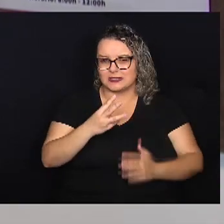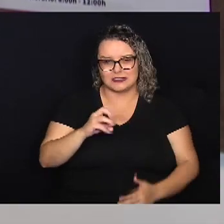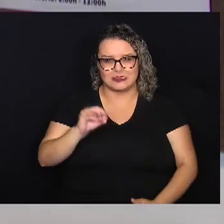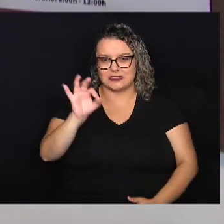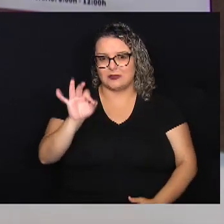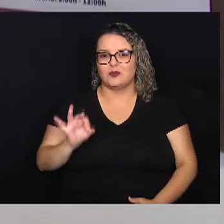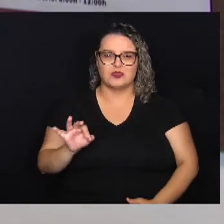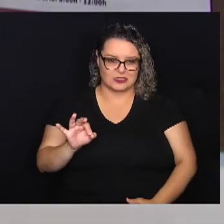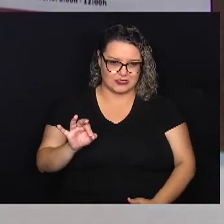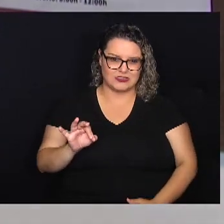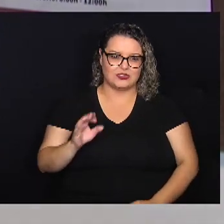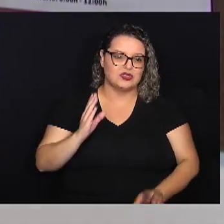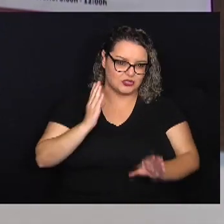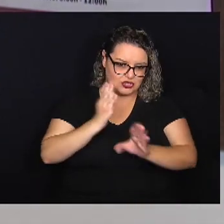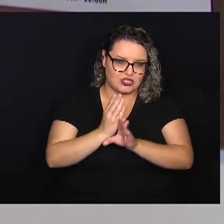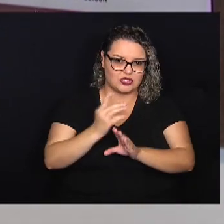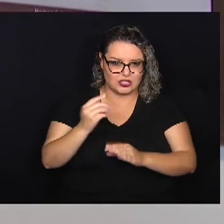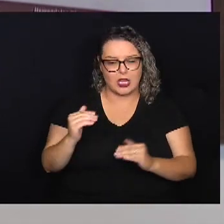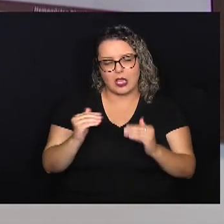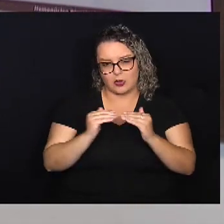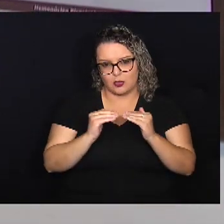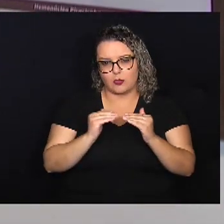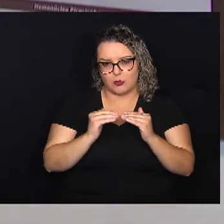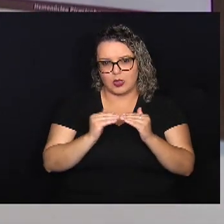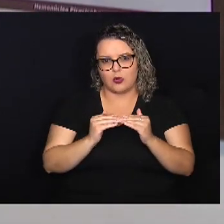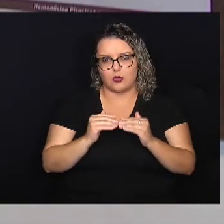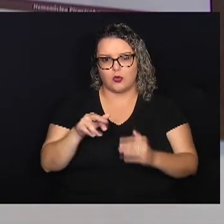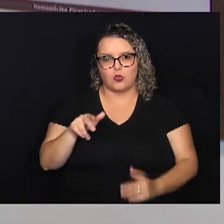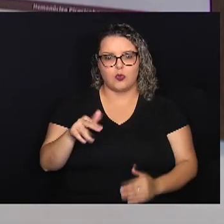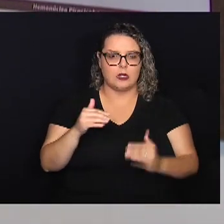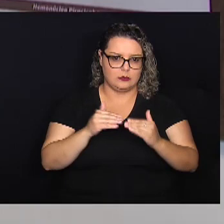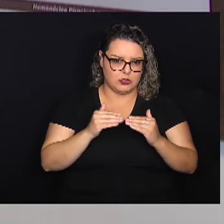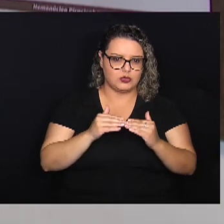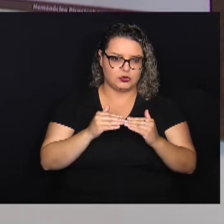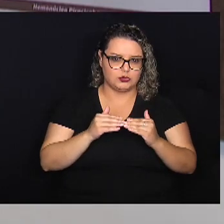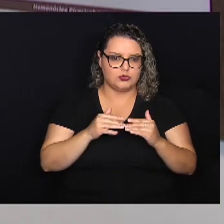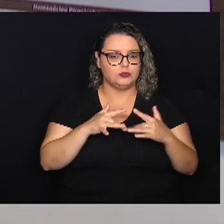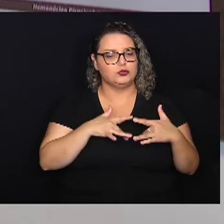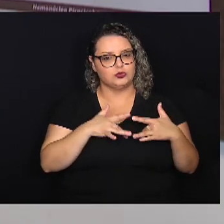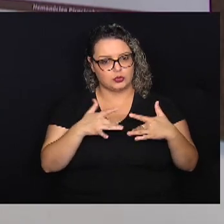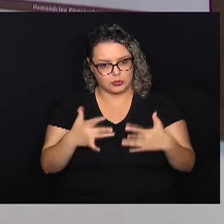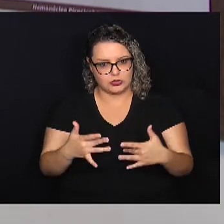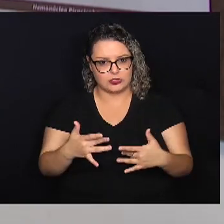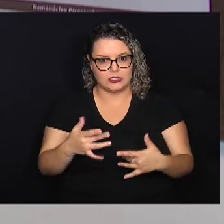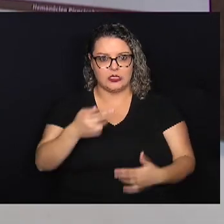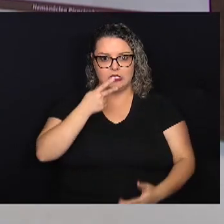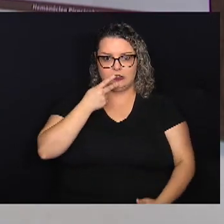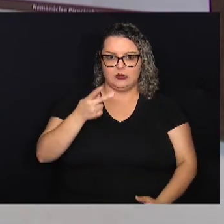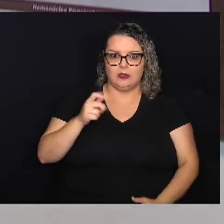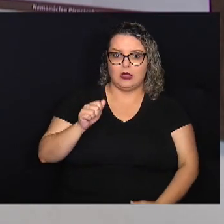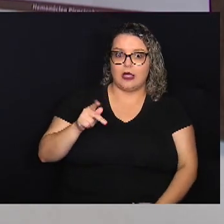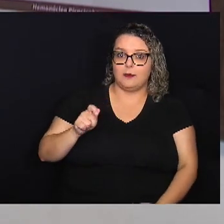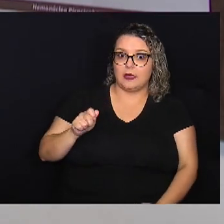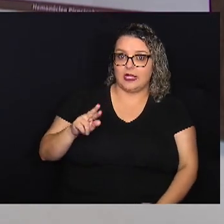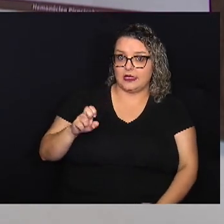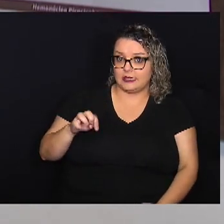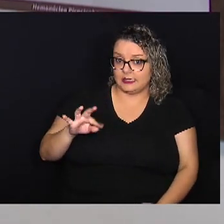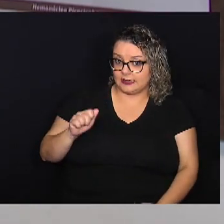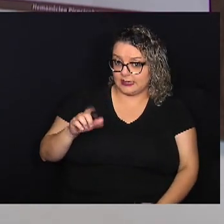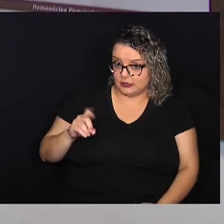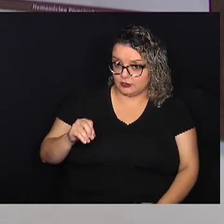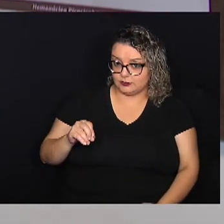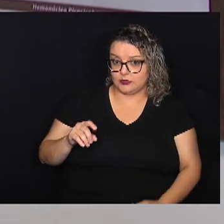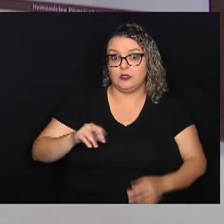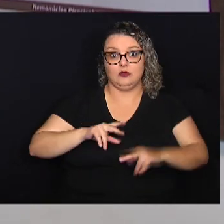de chance de você achar, em geral, um irmão compatível, um doador, o que a gente chama de aparentado.